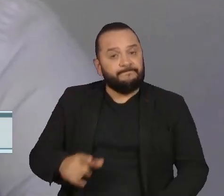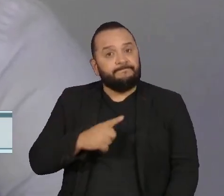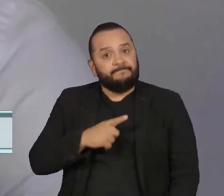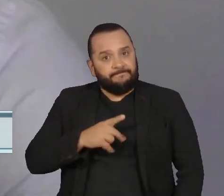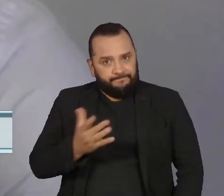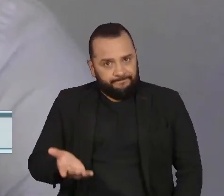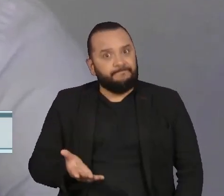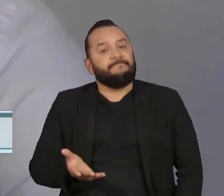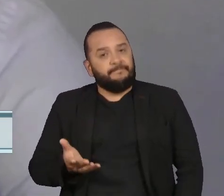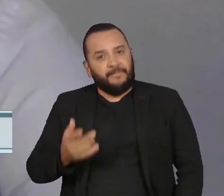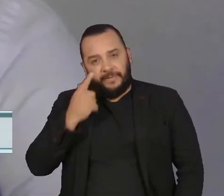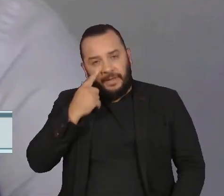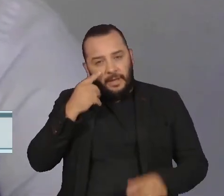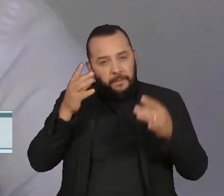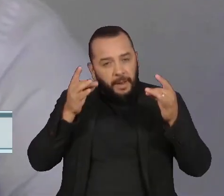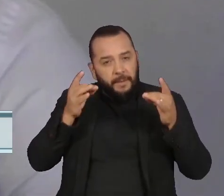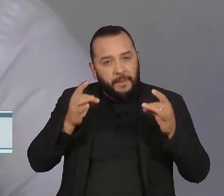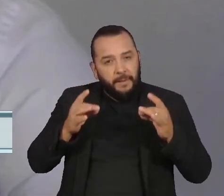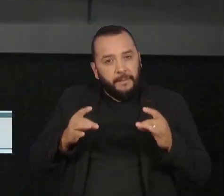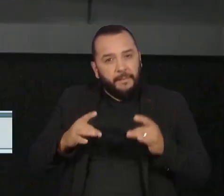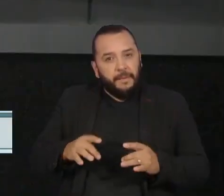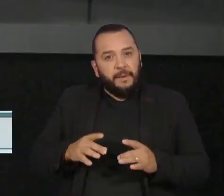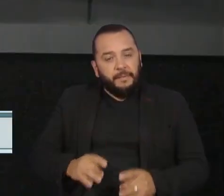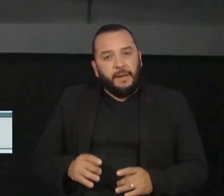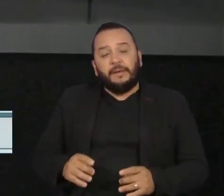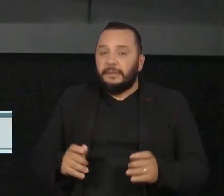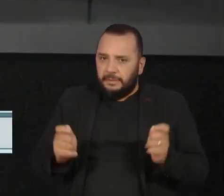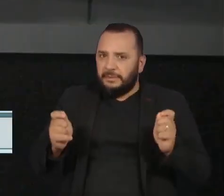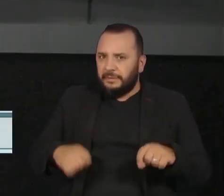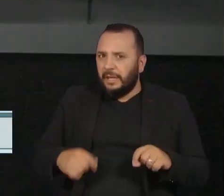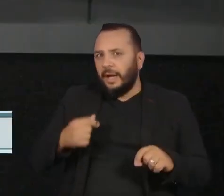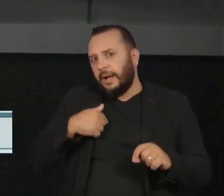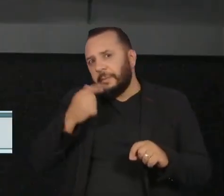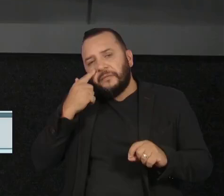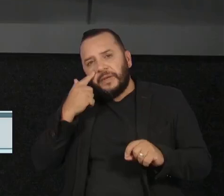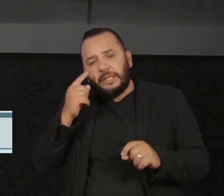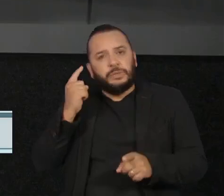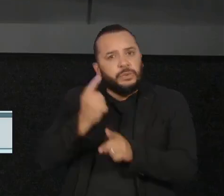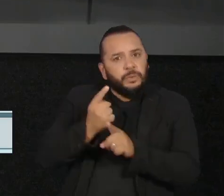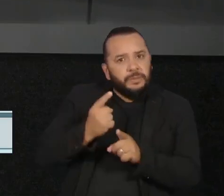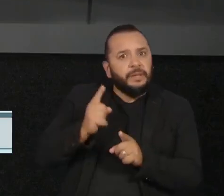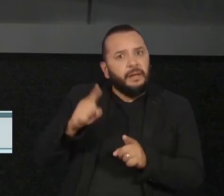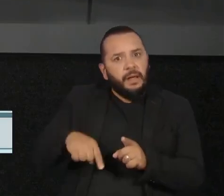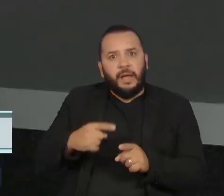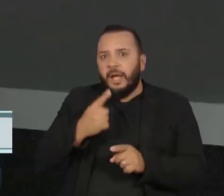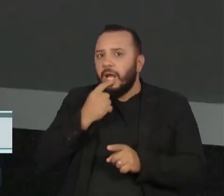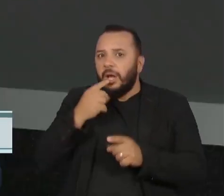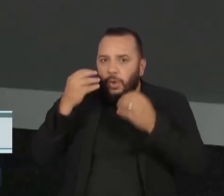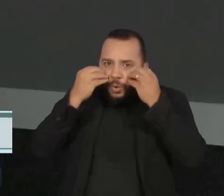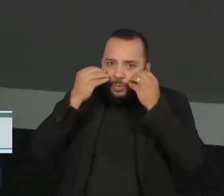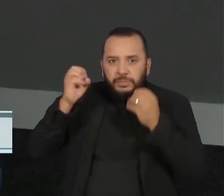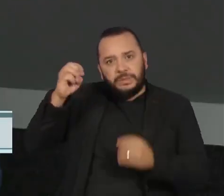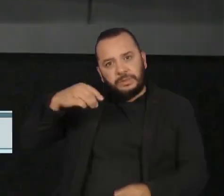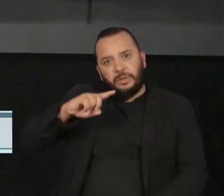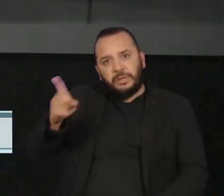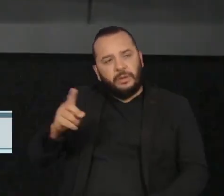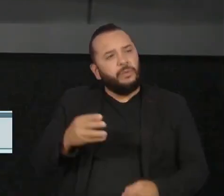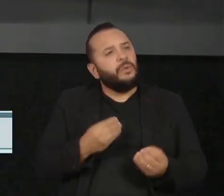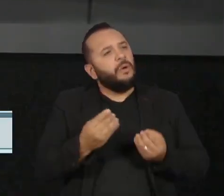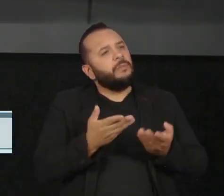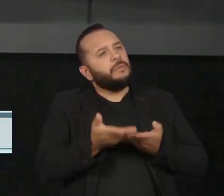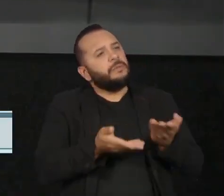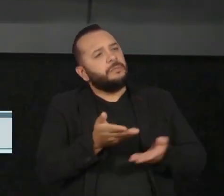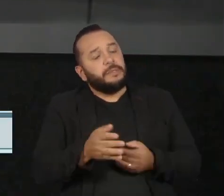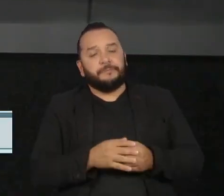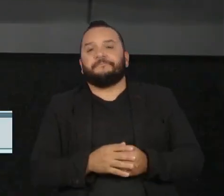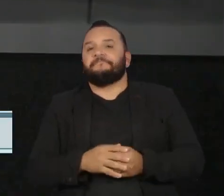né, clínicos, complementares, a gente começa a montar esse quebra-cabeça que é o diagnóstico do lúpus. E o tratamento? O tratamento